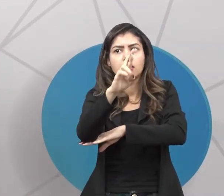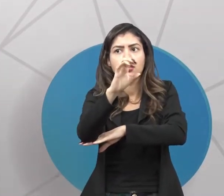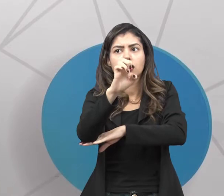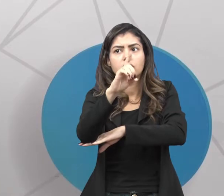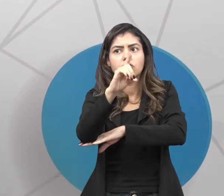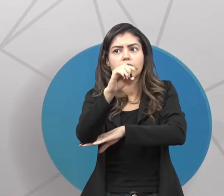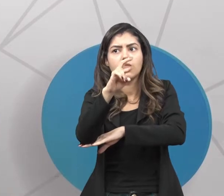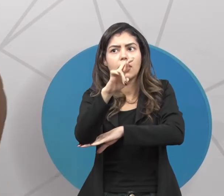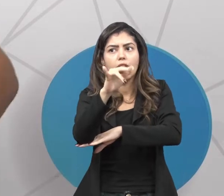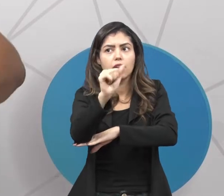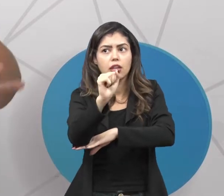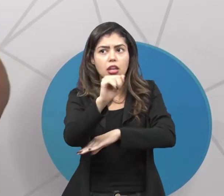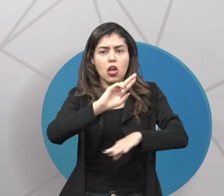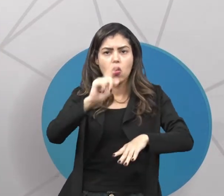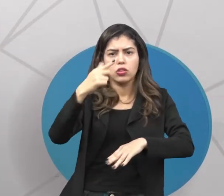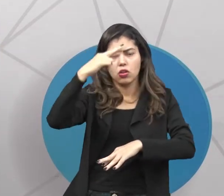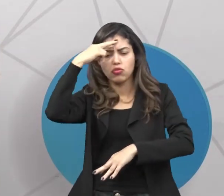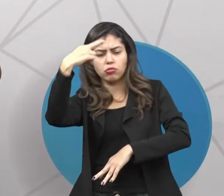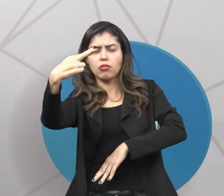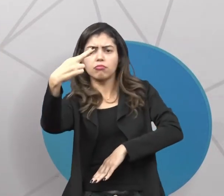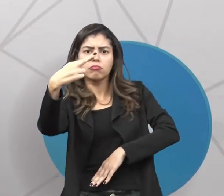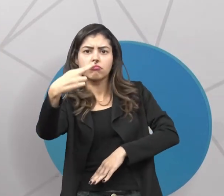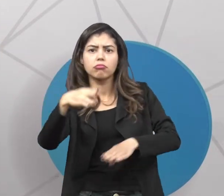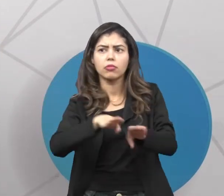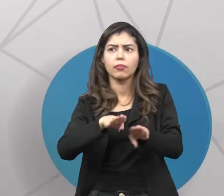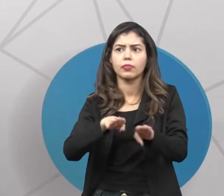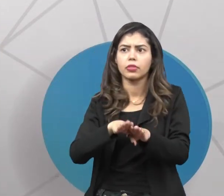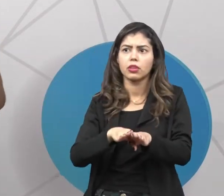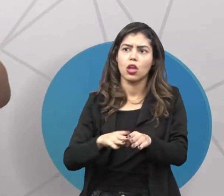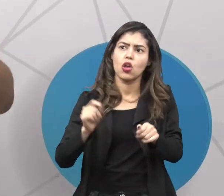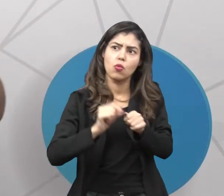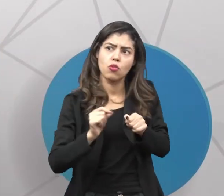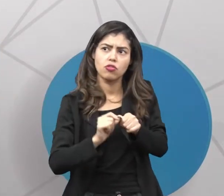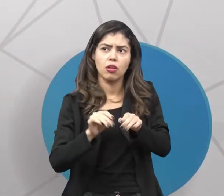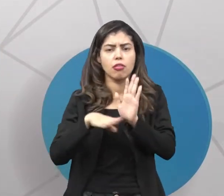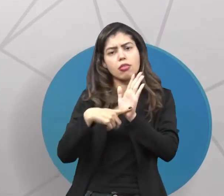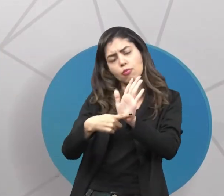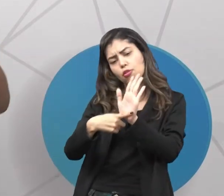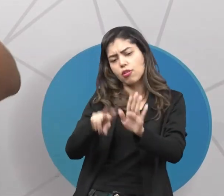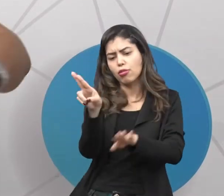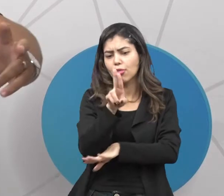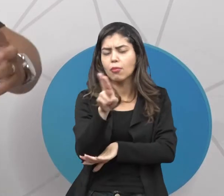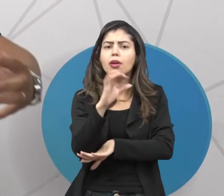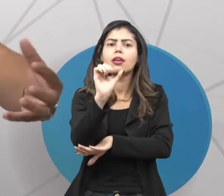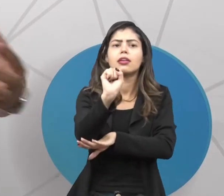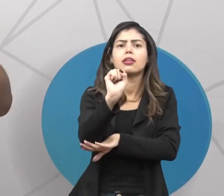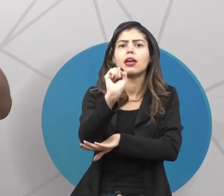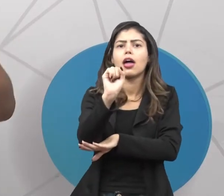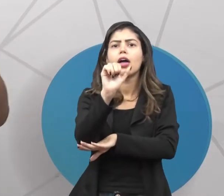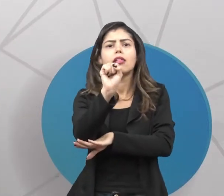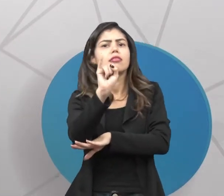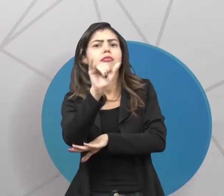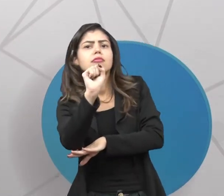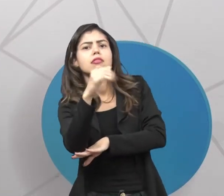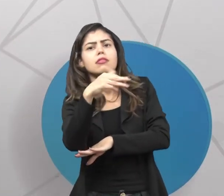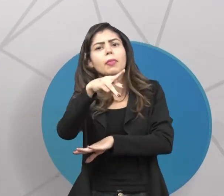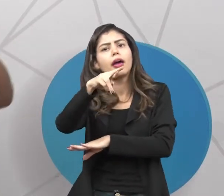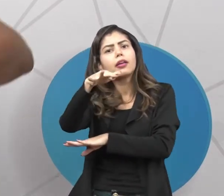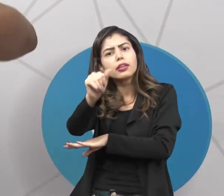donatários. Depois as terras abandonadas vão ser chamadas de sesmarias, que vão ser dadas a pessoas próximas